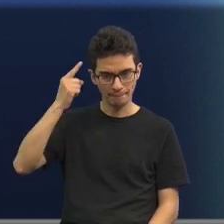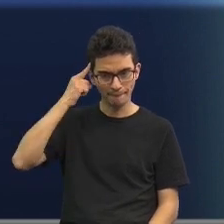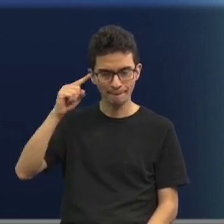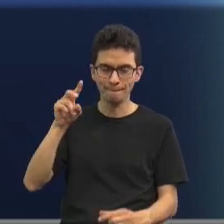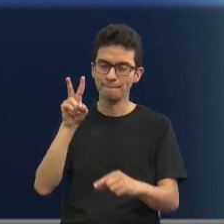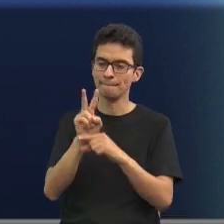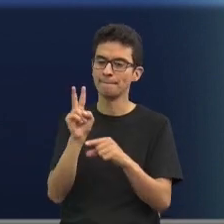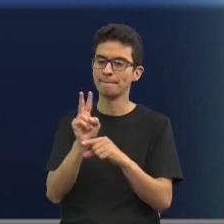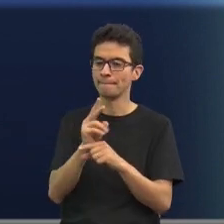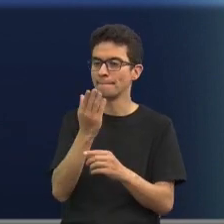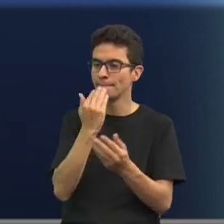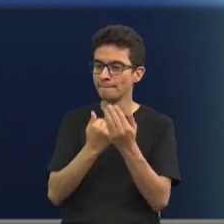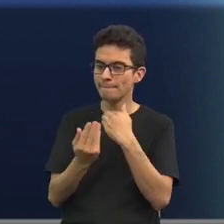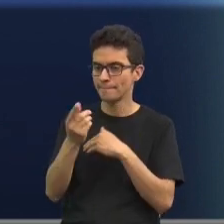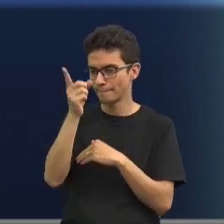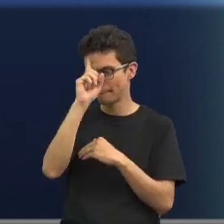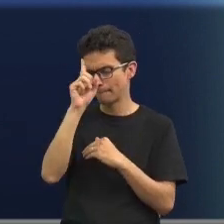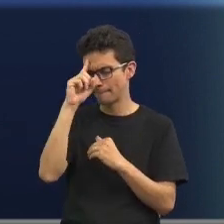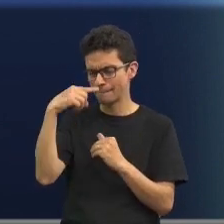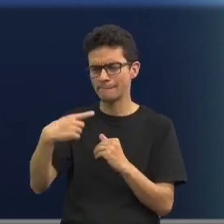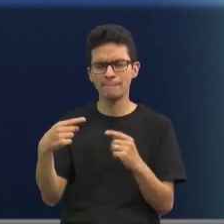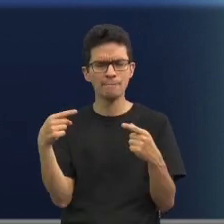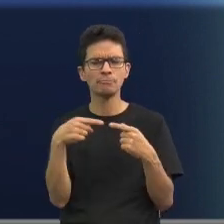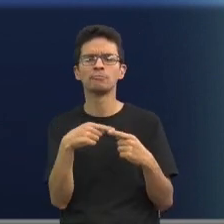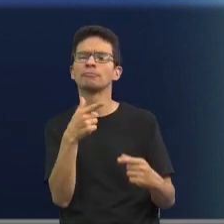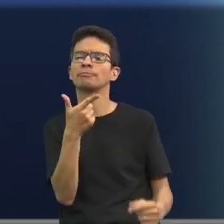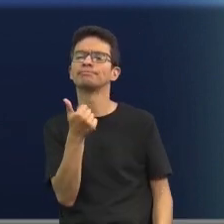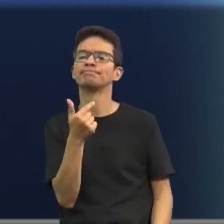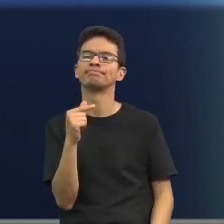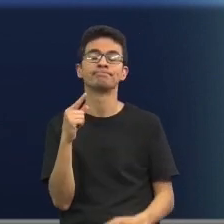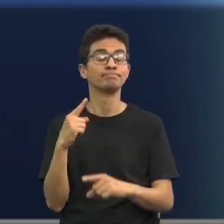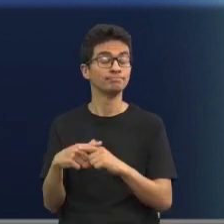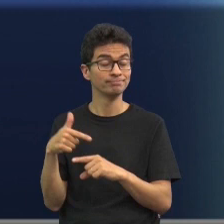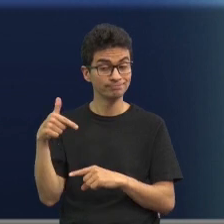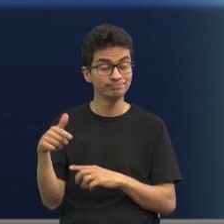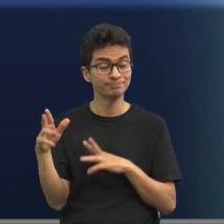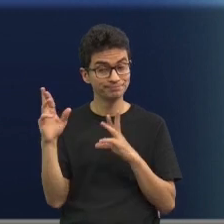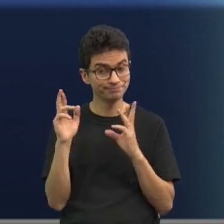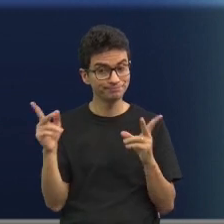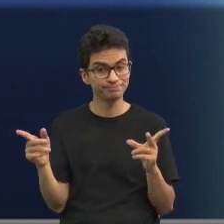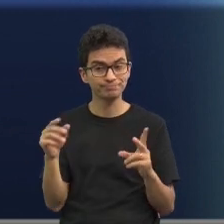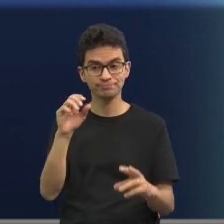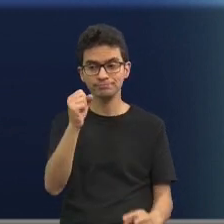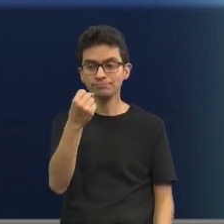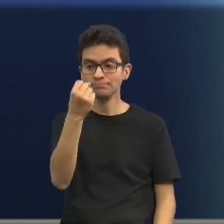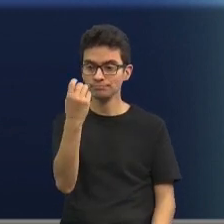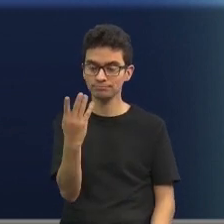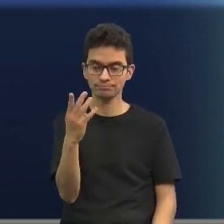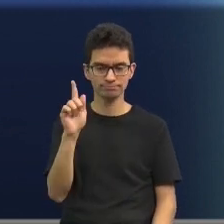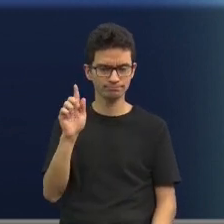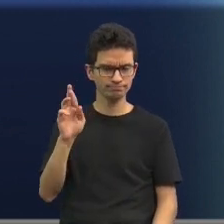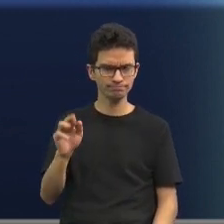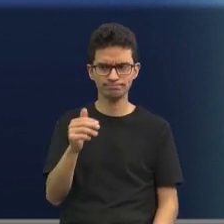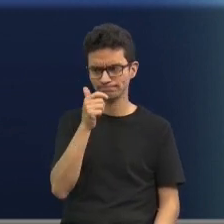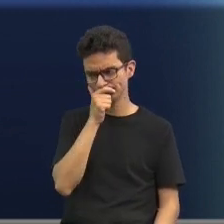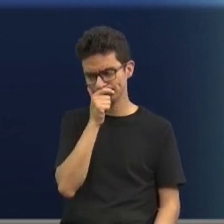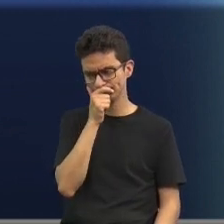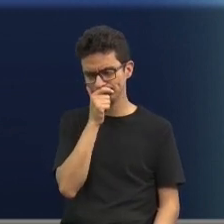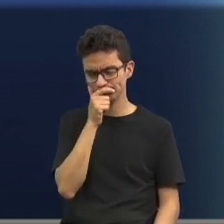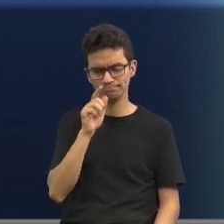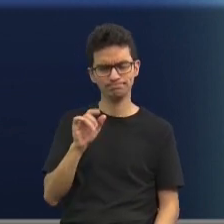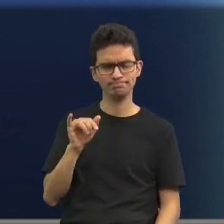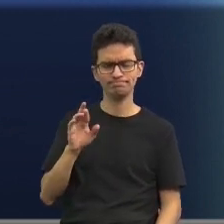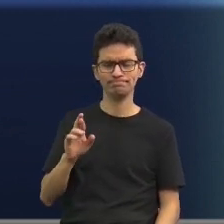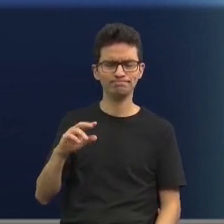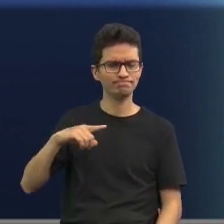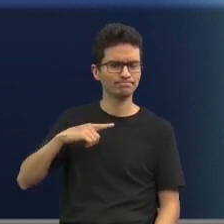consumo médio diário é de 12 vezes sete que essa diferença 84 gramas mas como é linear então